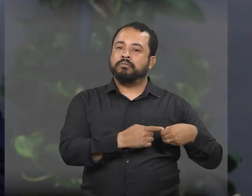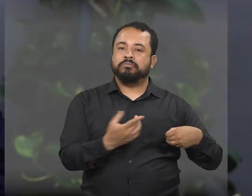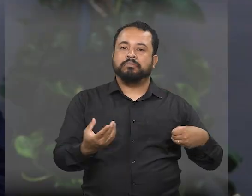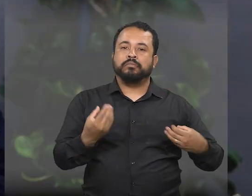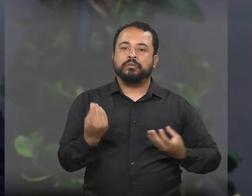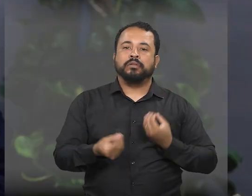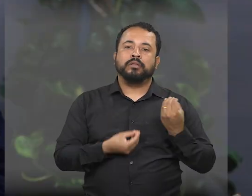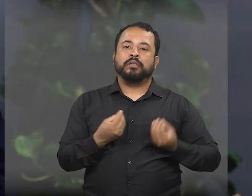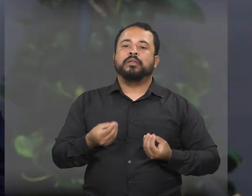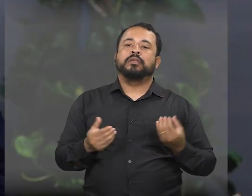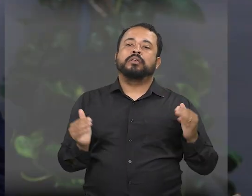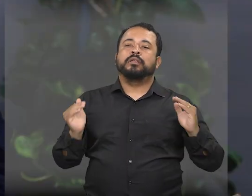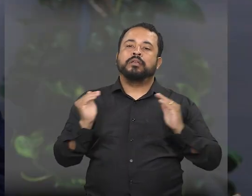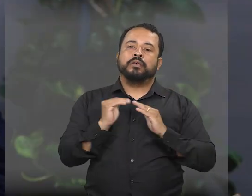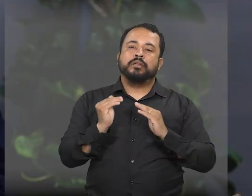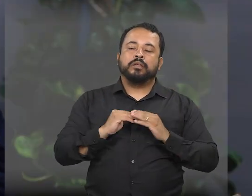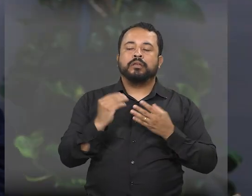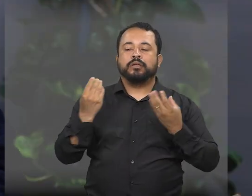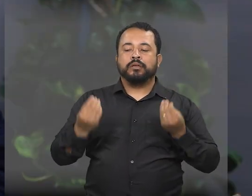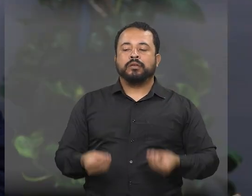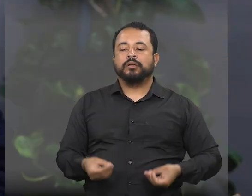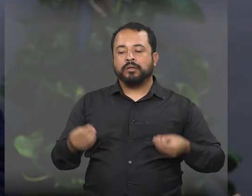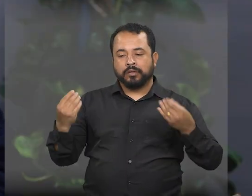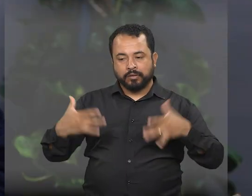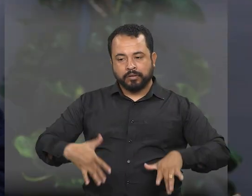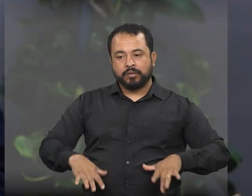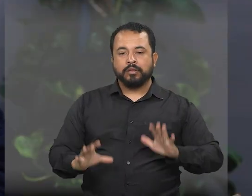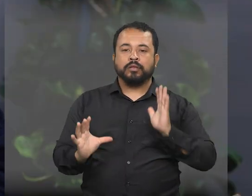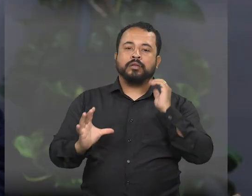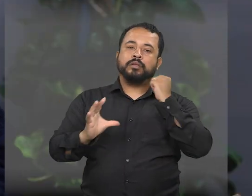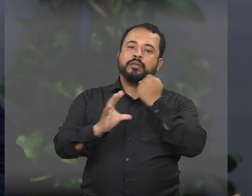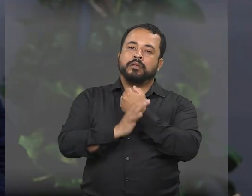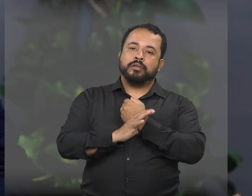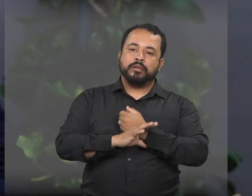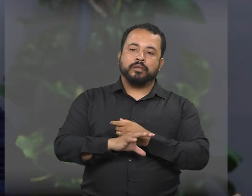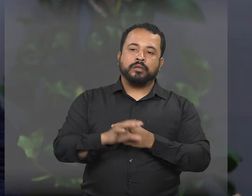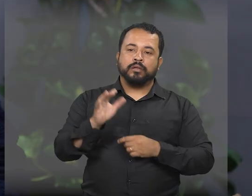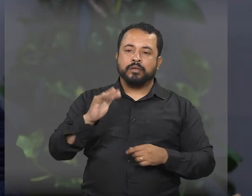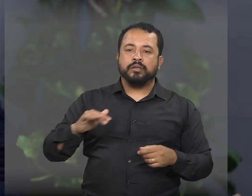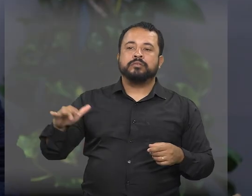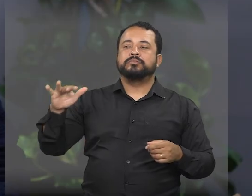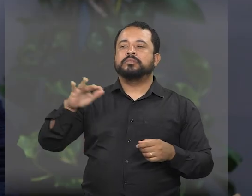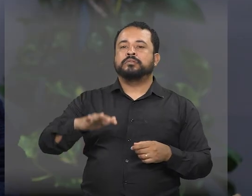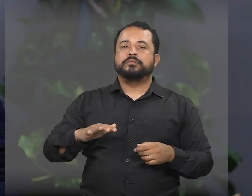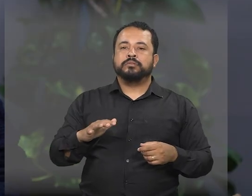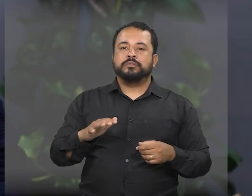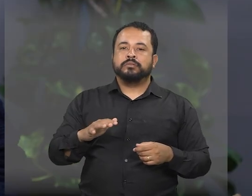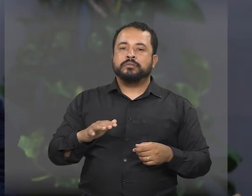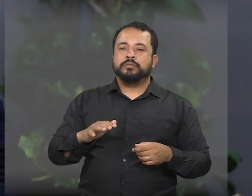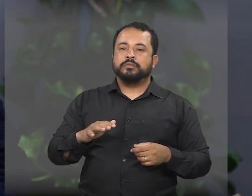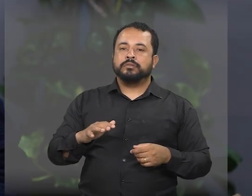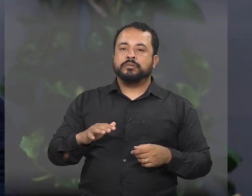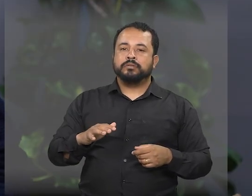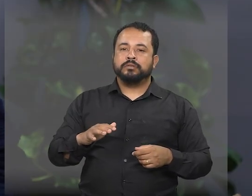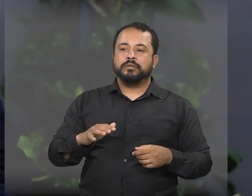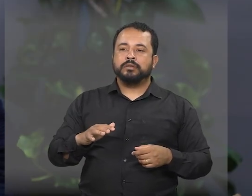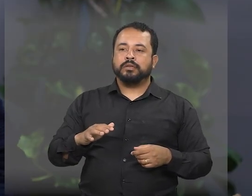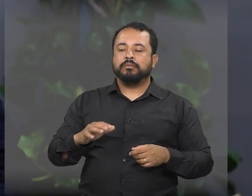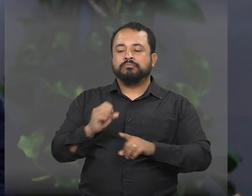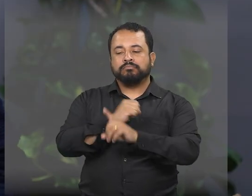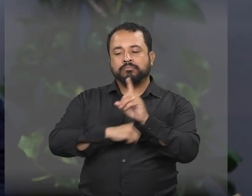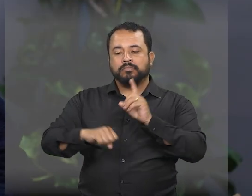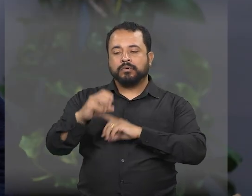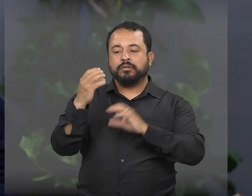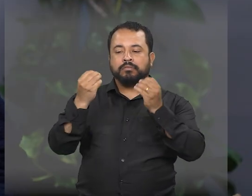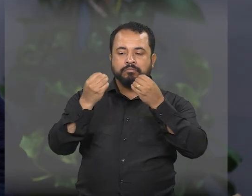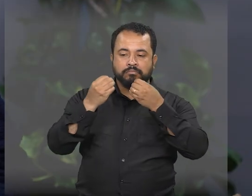O Flechal foi um acordo celebrado para garantir a redinamização de uma região que foi atingida pelo ilhamento